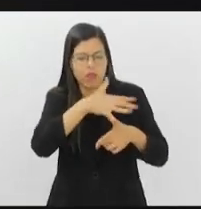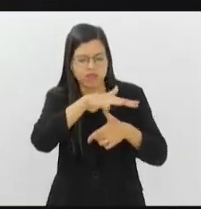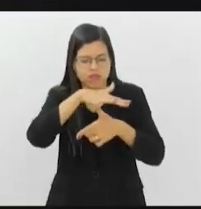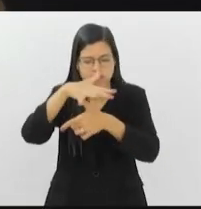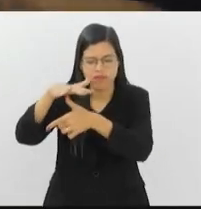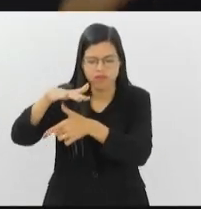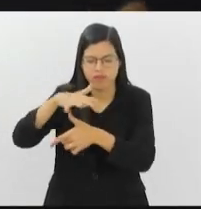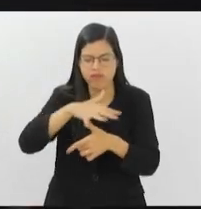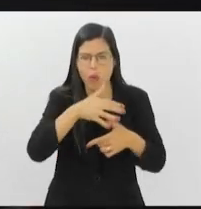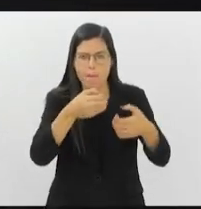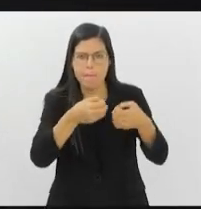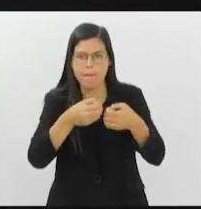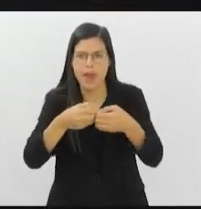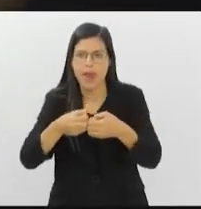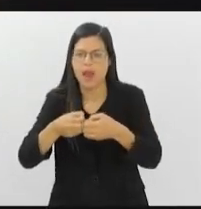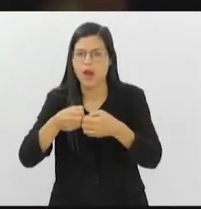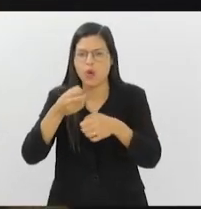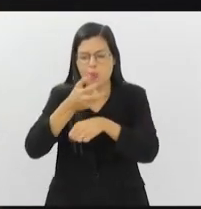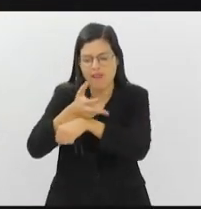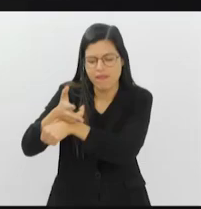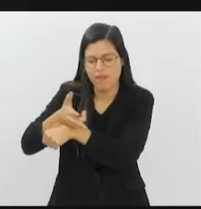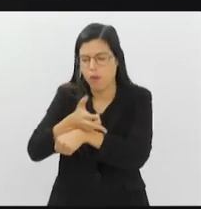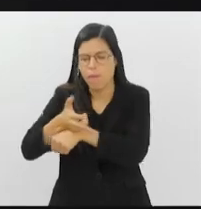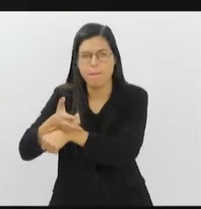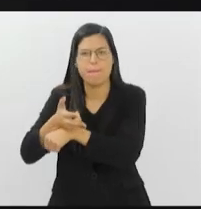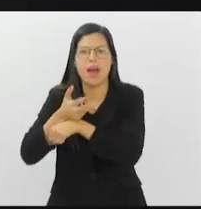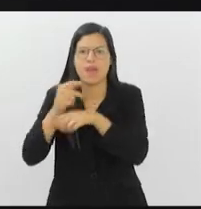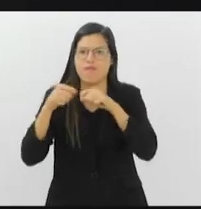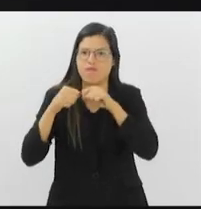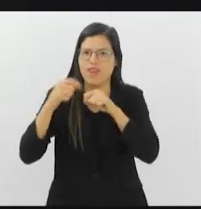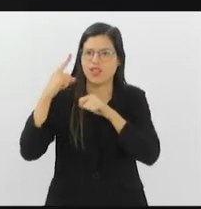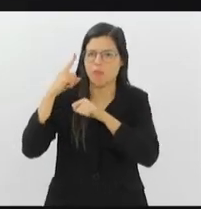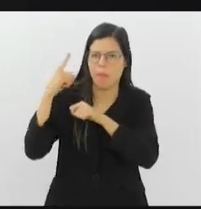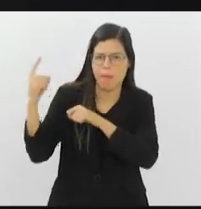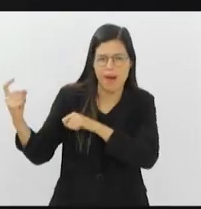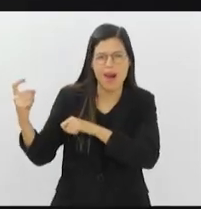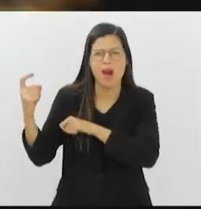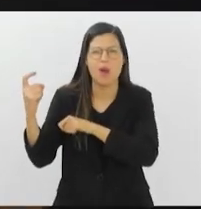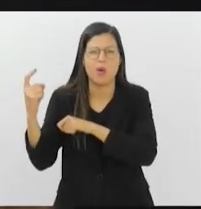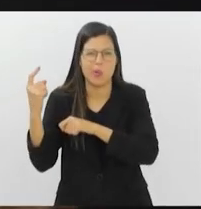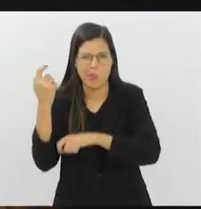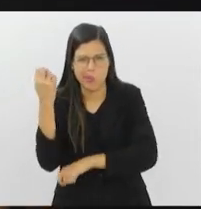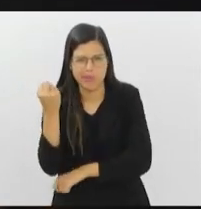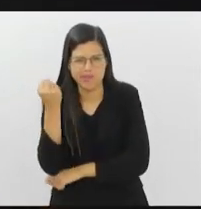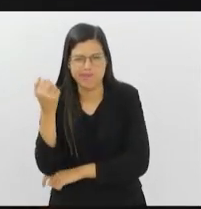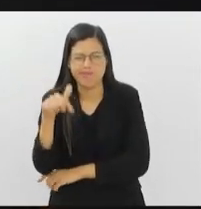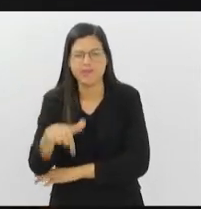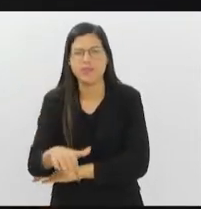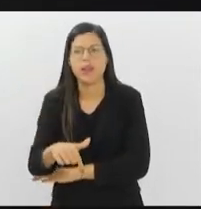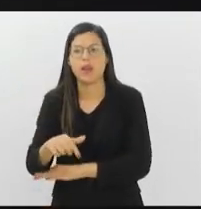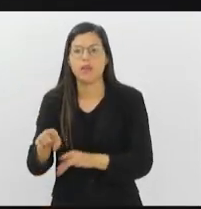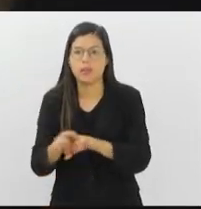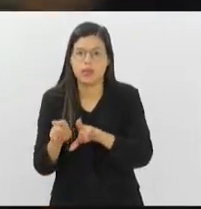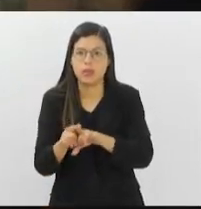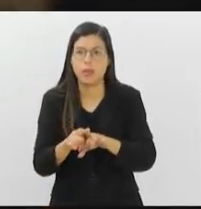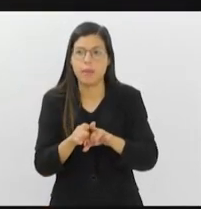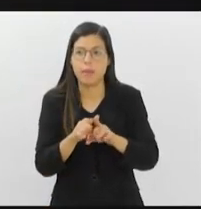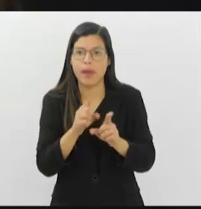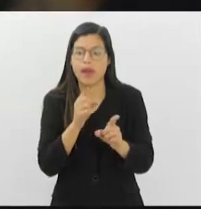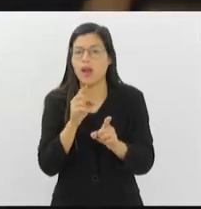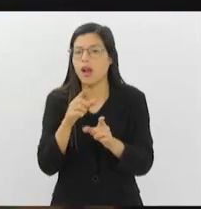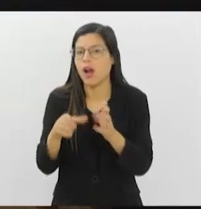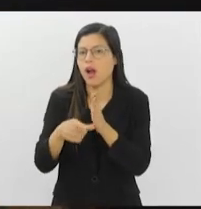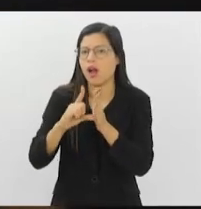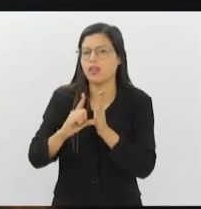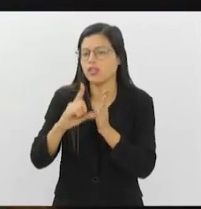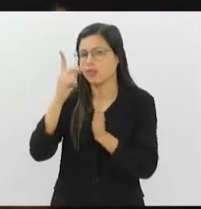para se fotografar filmar e vai fazendo aquele barulho intenso identificação antes o morador via